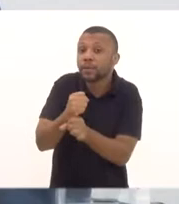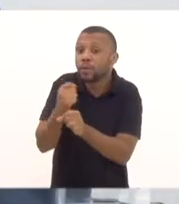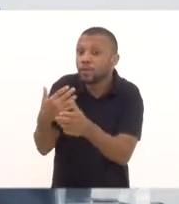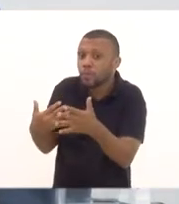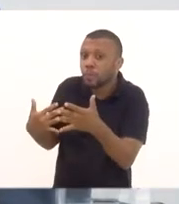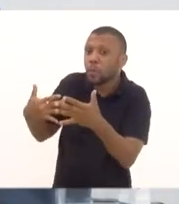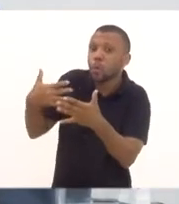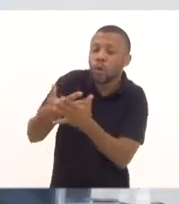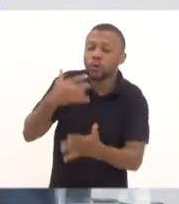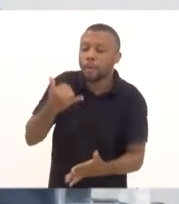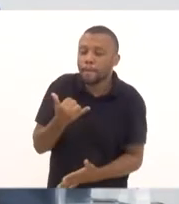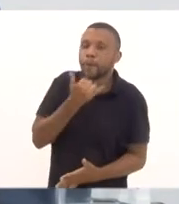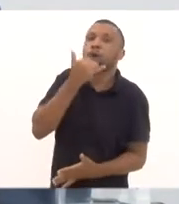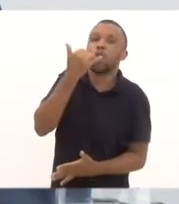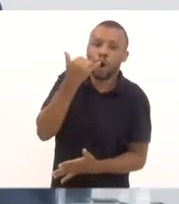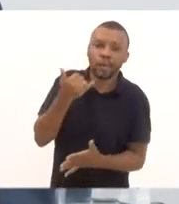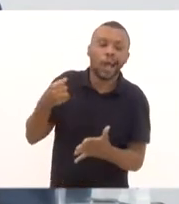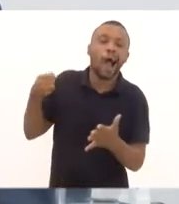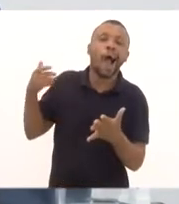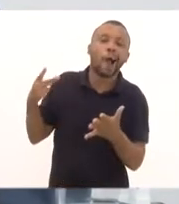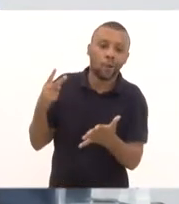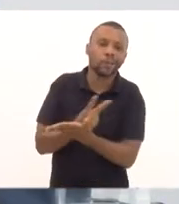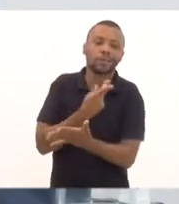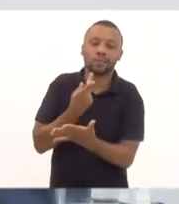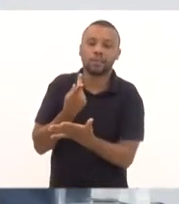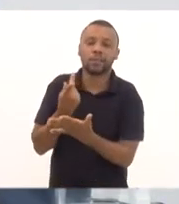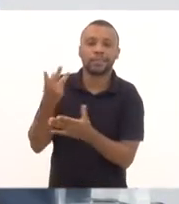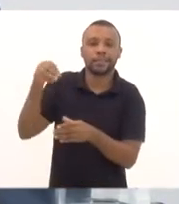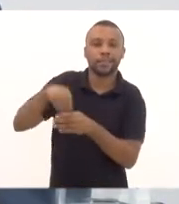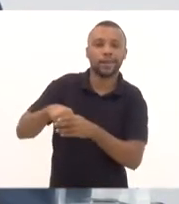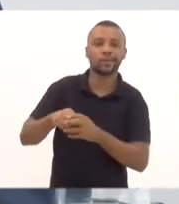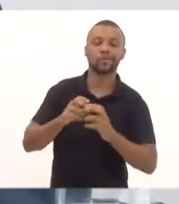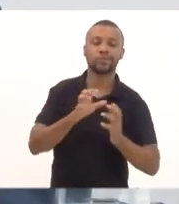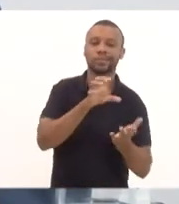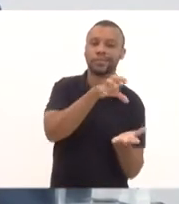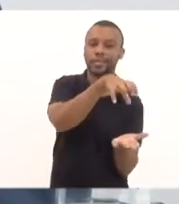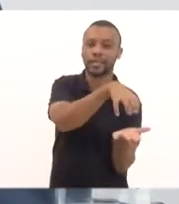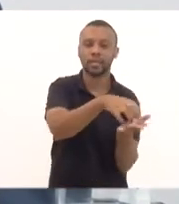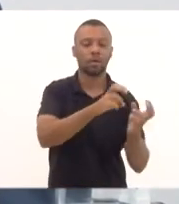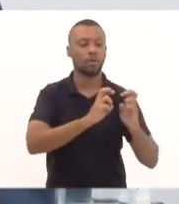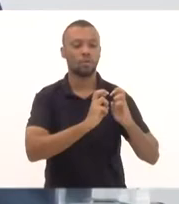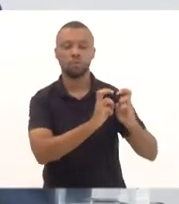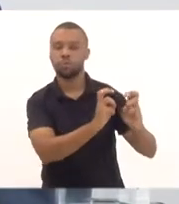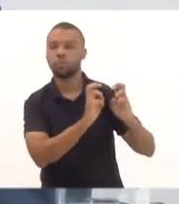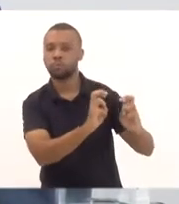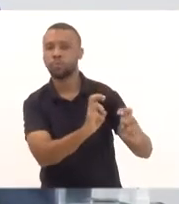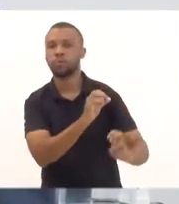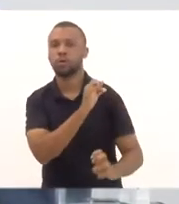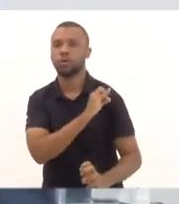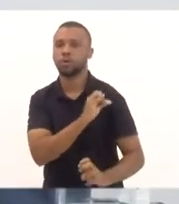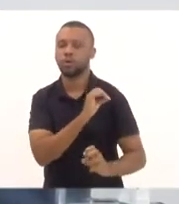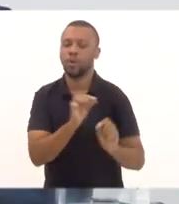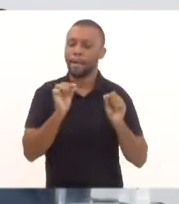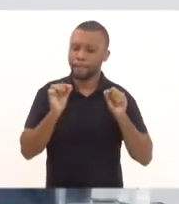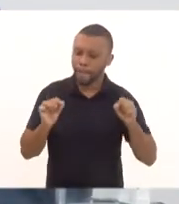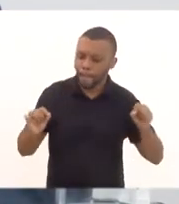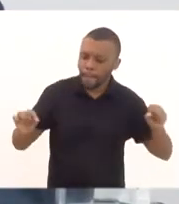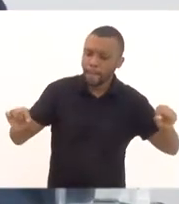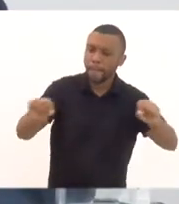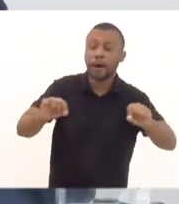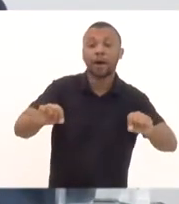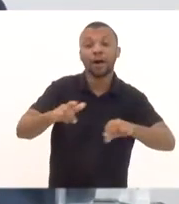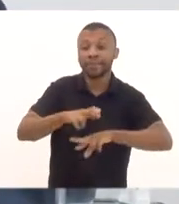dos acidentes ocorridos na edificações ferroviárias enfim é do Rio de Janeiro no diferente a mais enfim